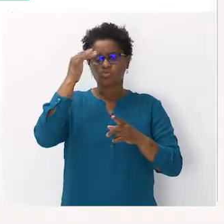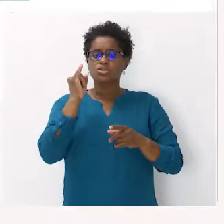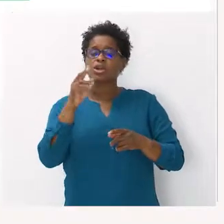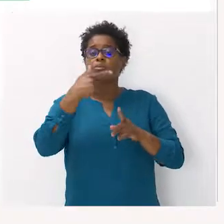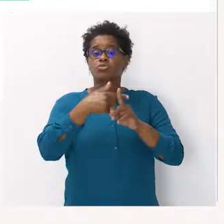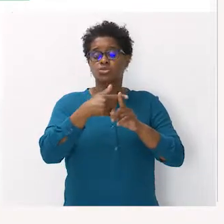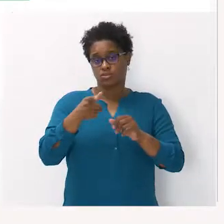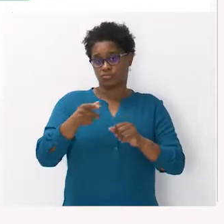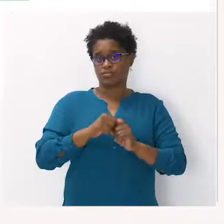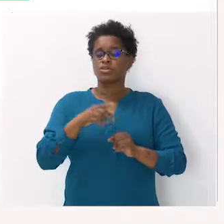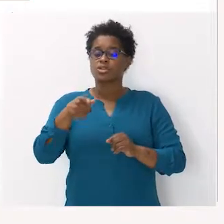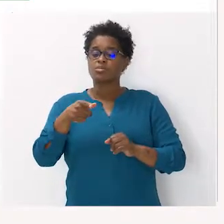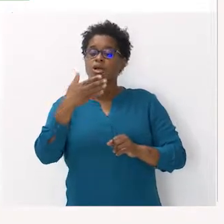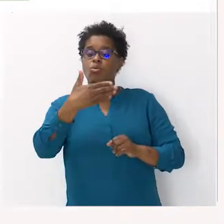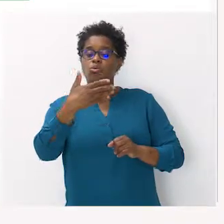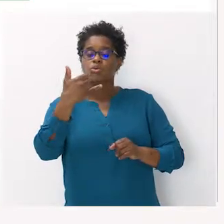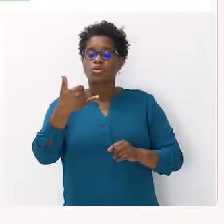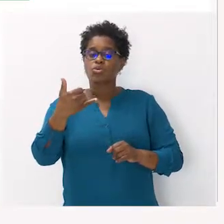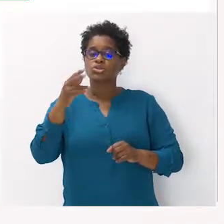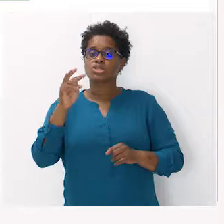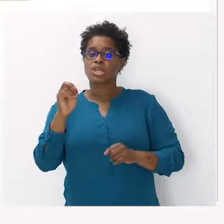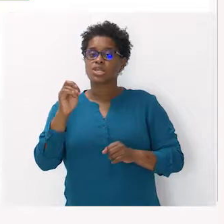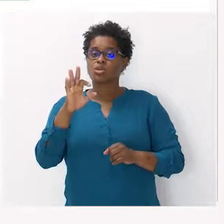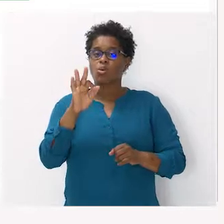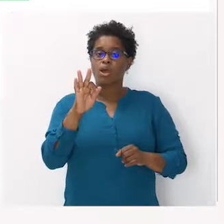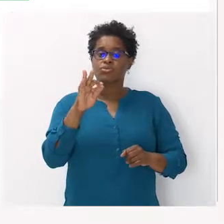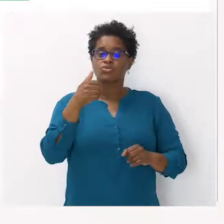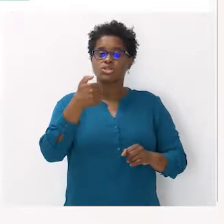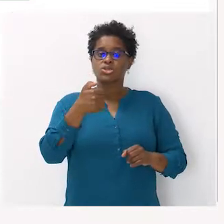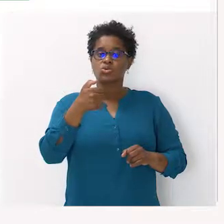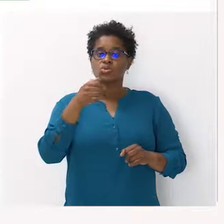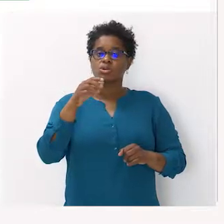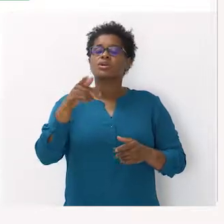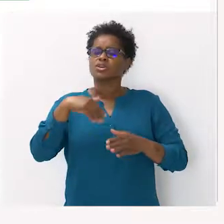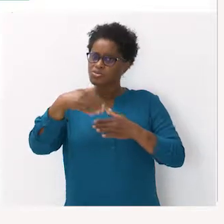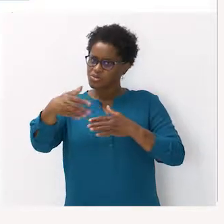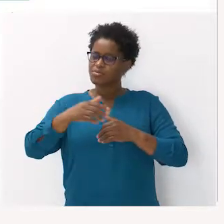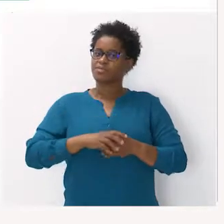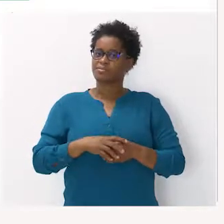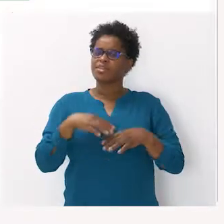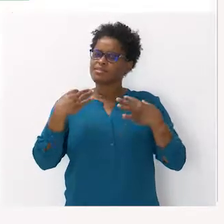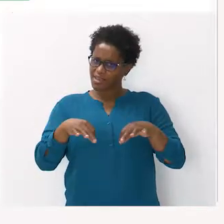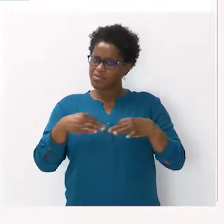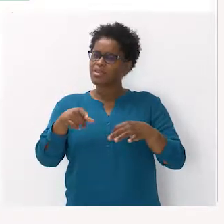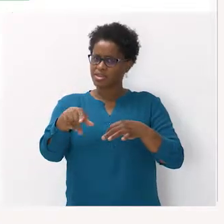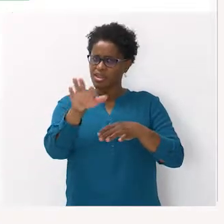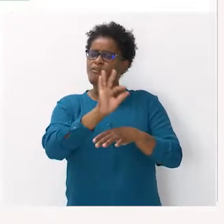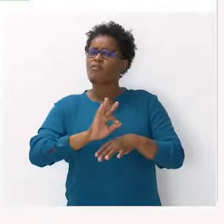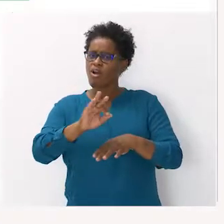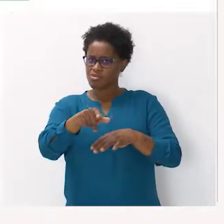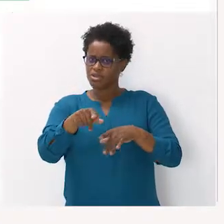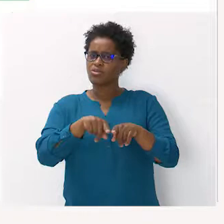positivos. Nós temos 1, 2, 3, 4, 5 e assim por diante, sempre nesta